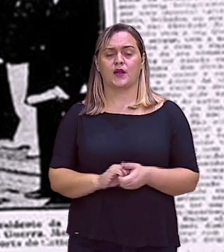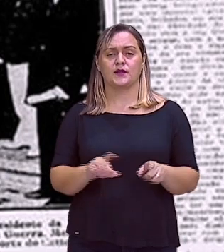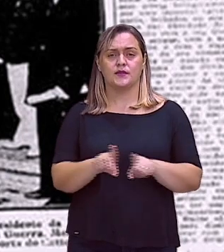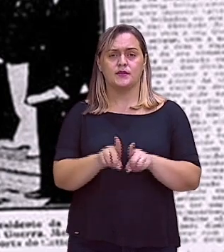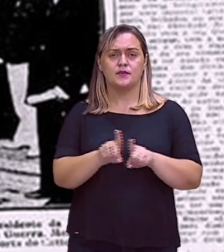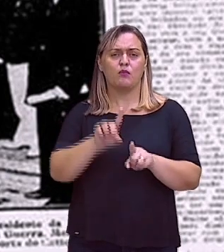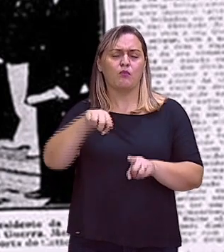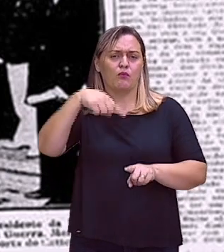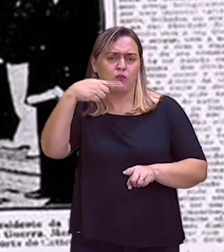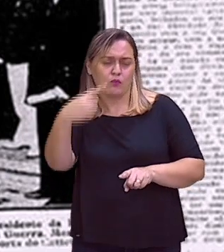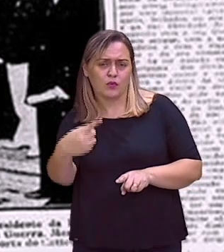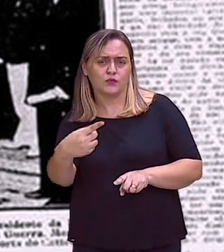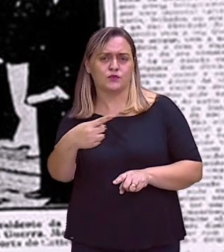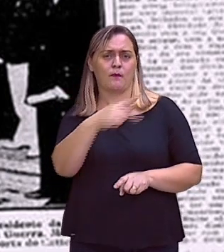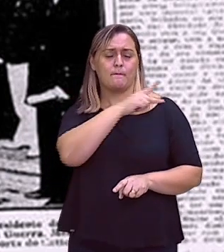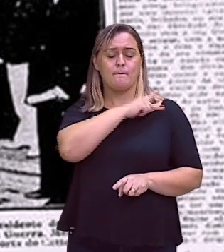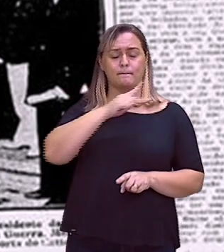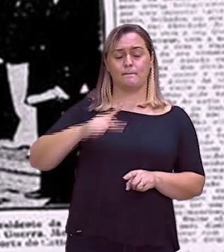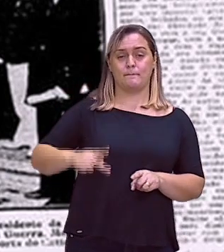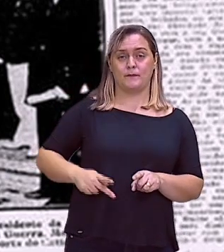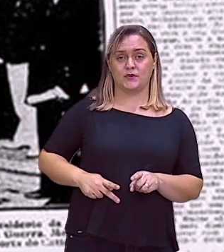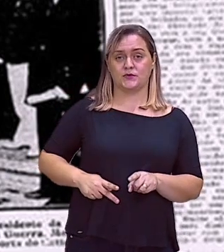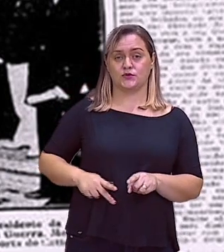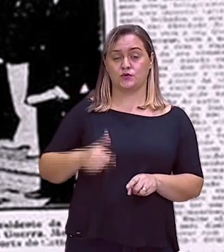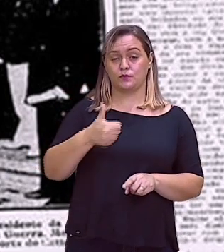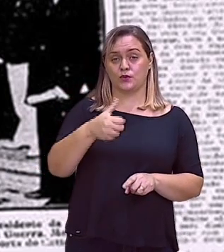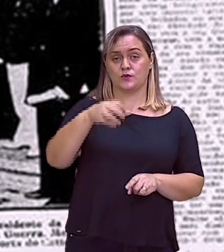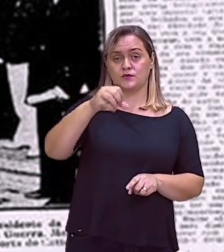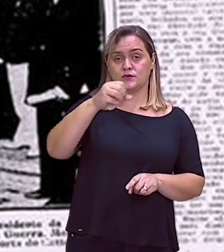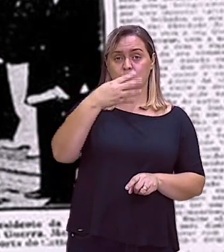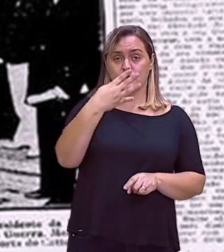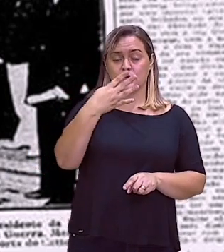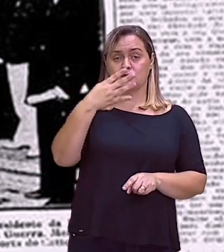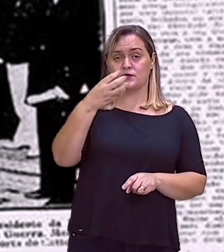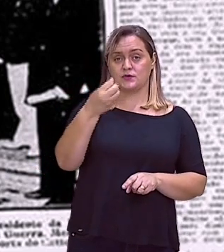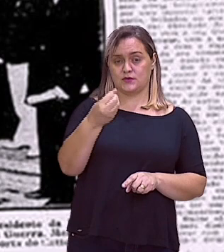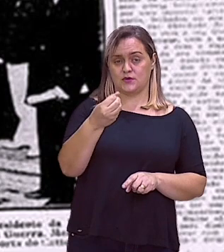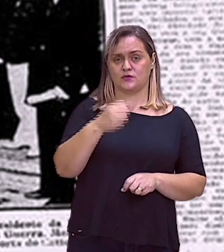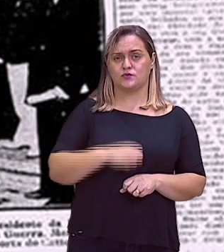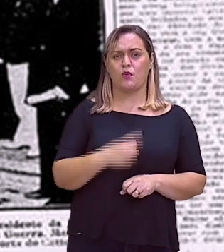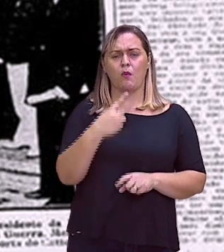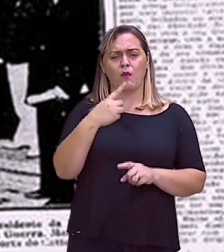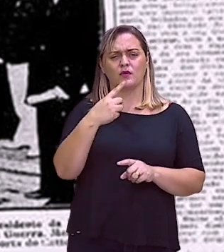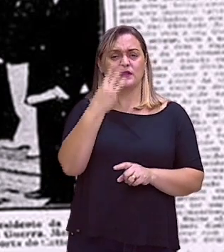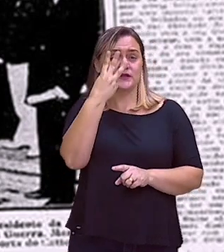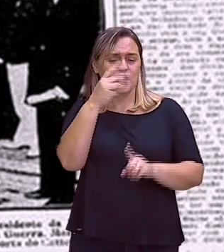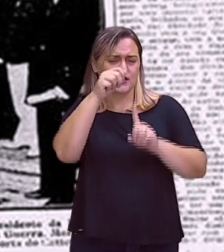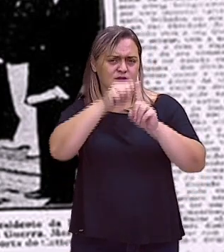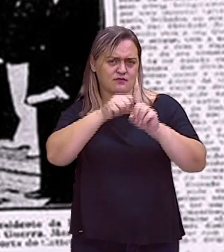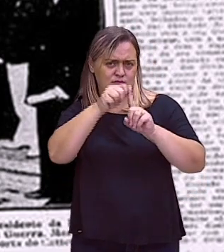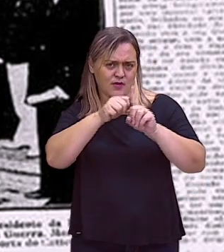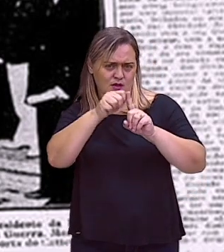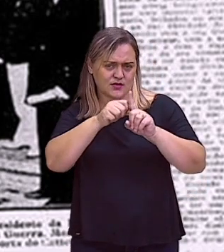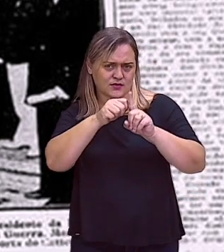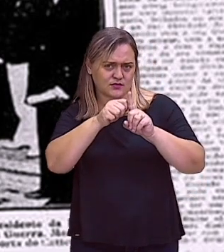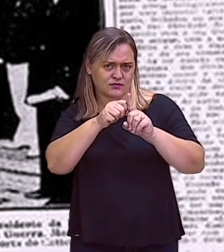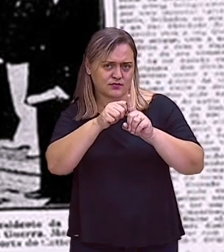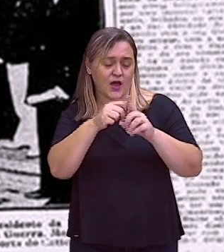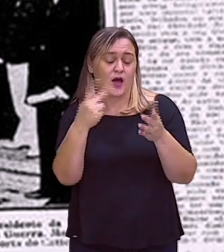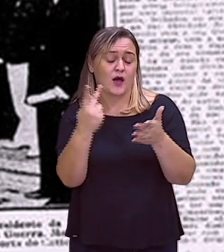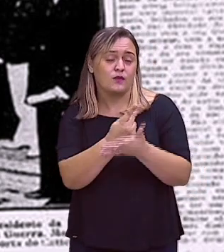Trinta e Um de Janeiro de 1946 no período de três meses que este esteve no poder foi